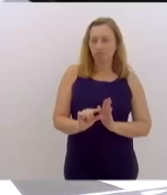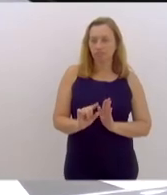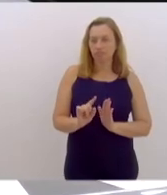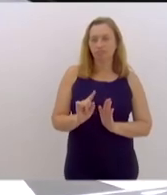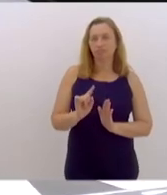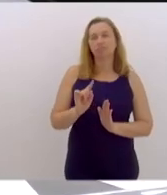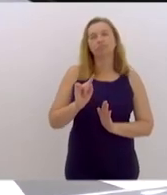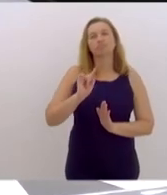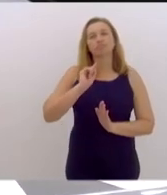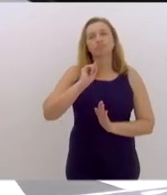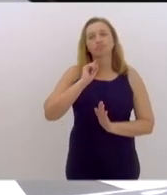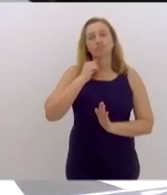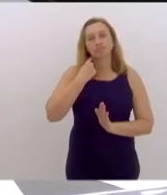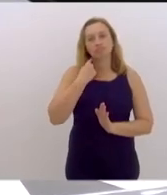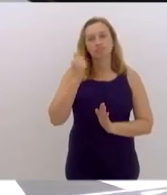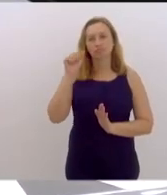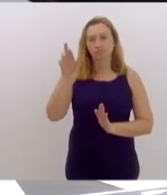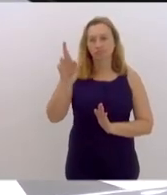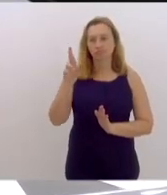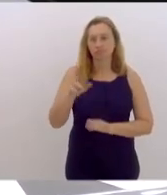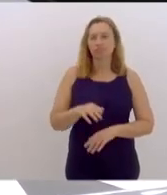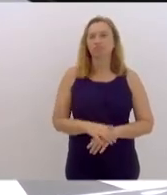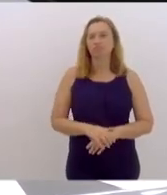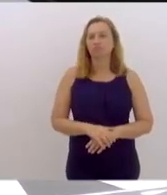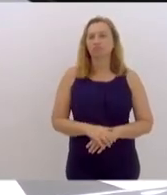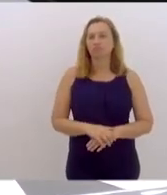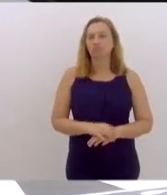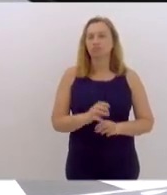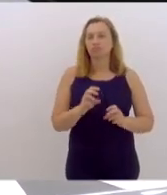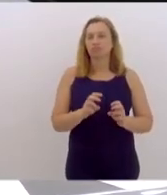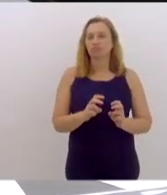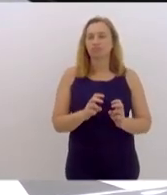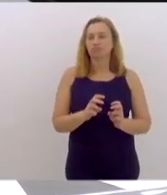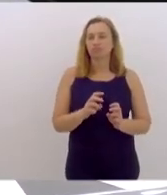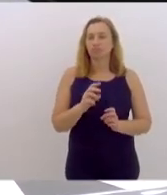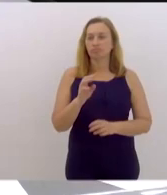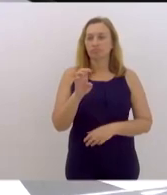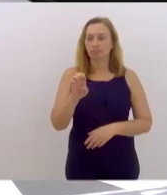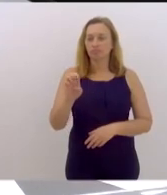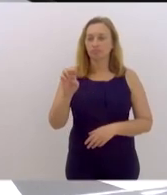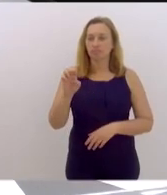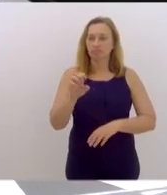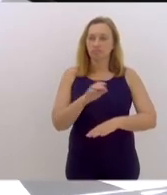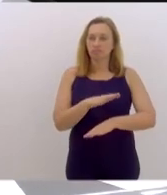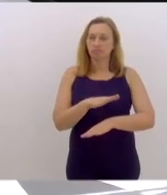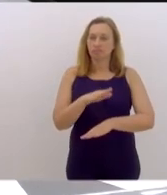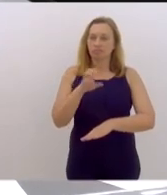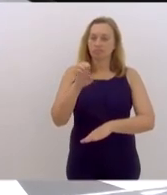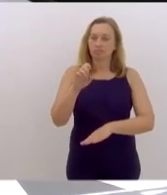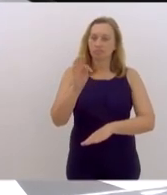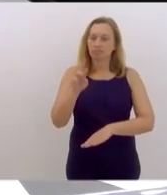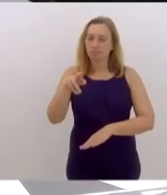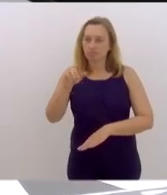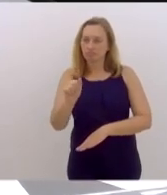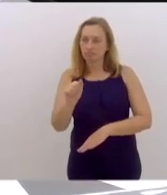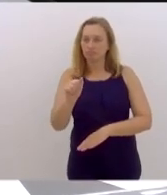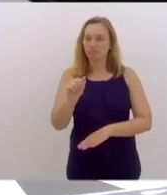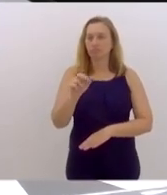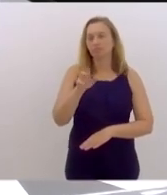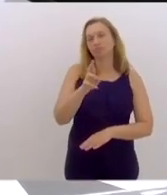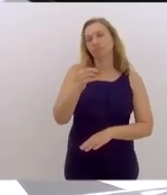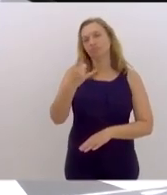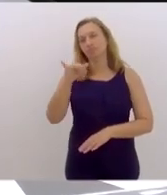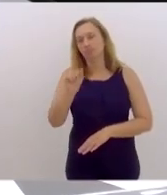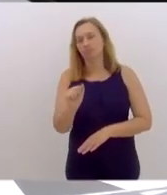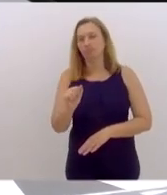Ferroviária e por estradas rodoviárias encontro no mundo Estados Unidos Europa Japão